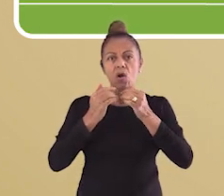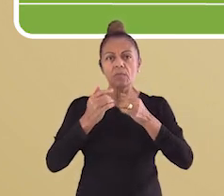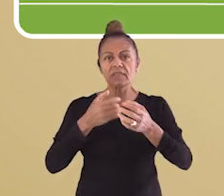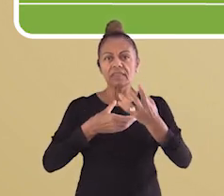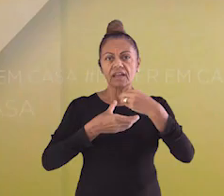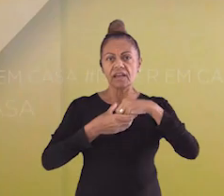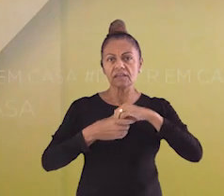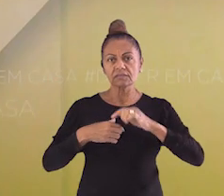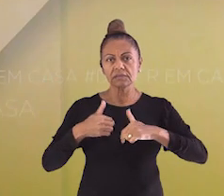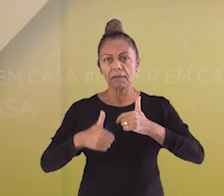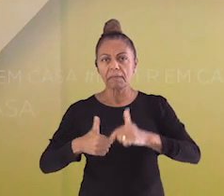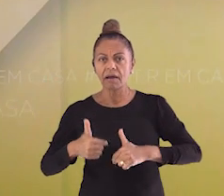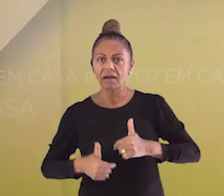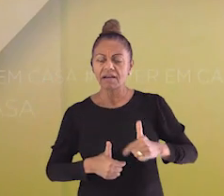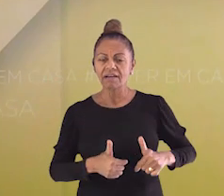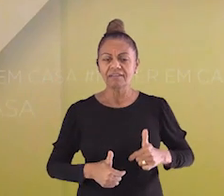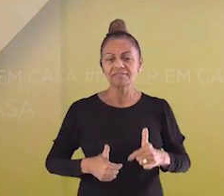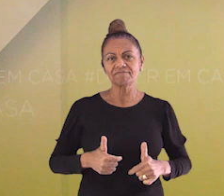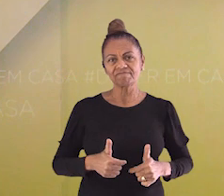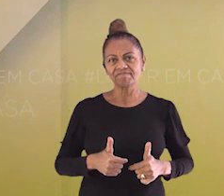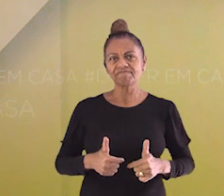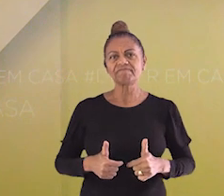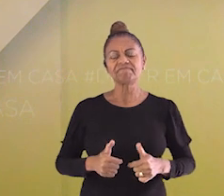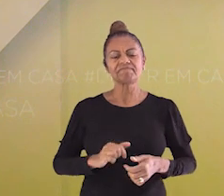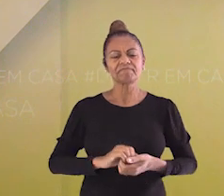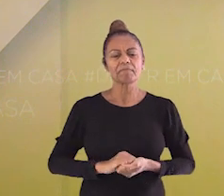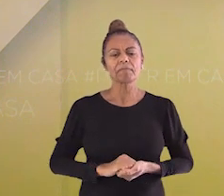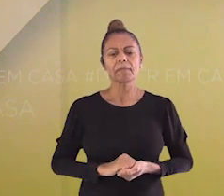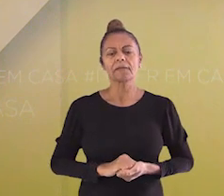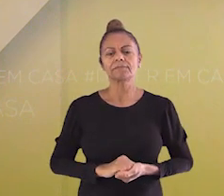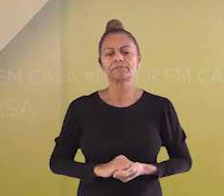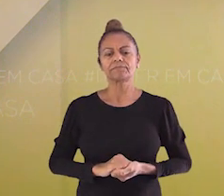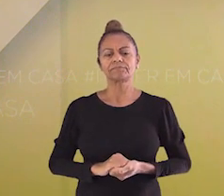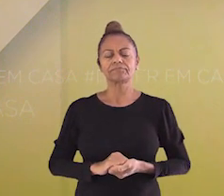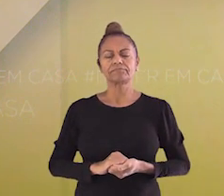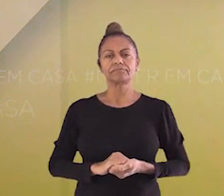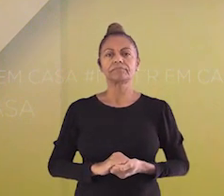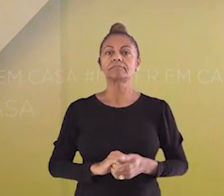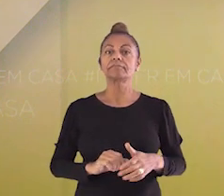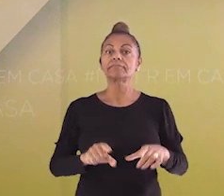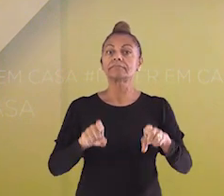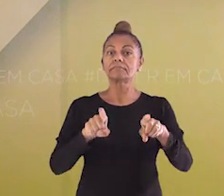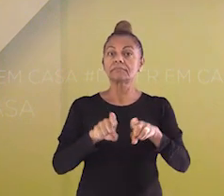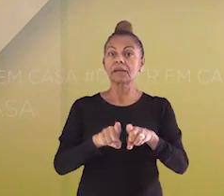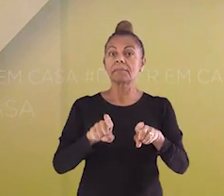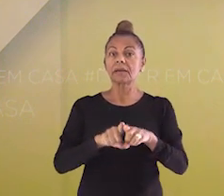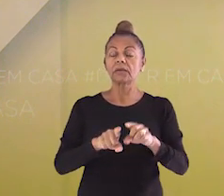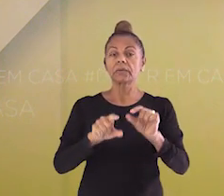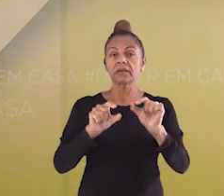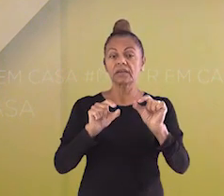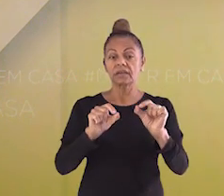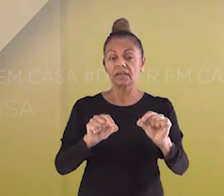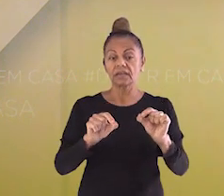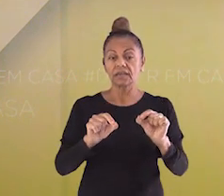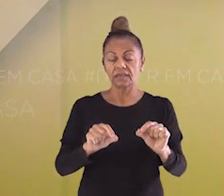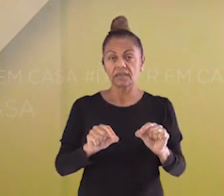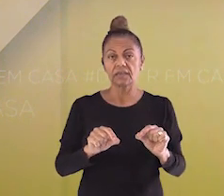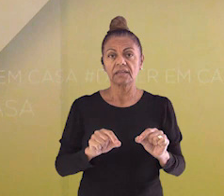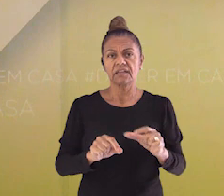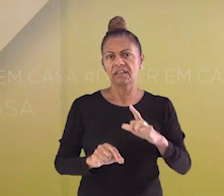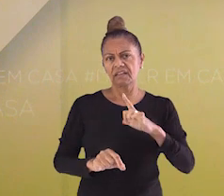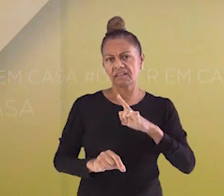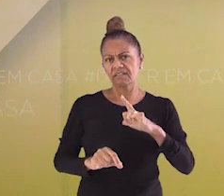visão. E como bônus, a gente tem as fibras. Mas por que como bônus? É